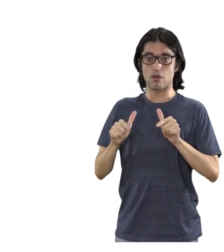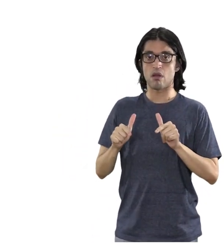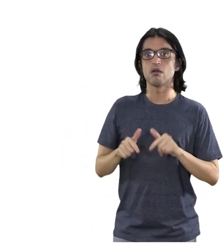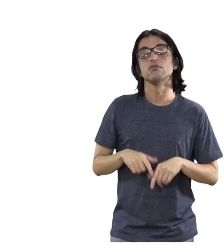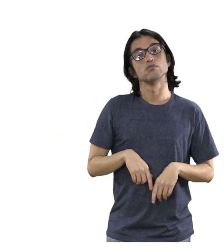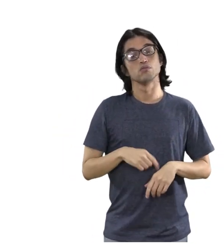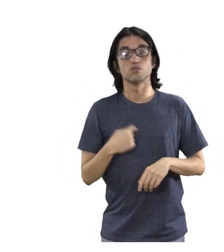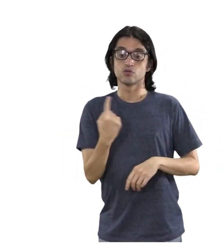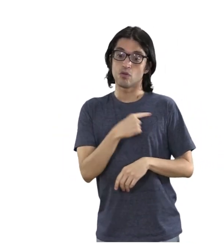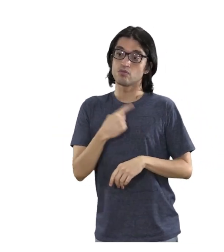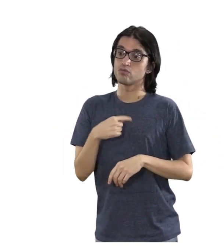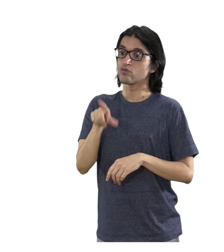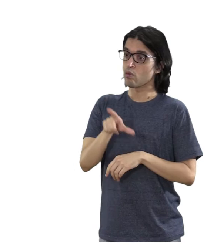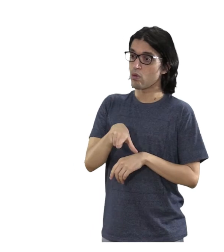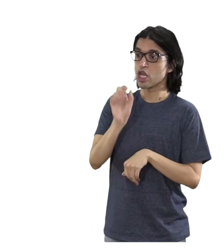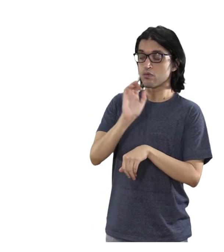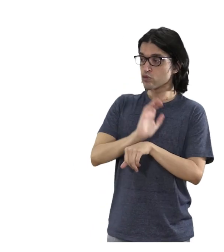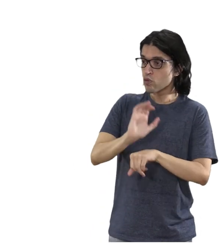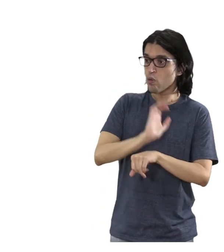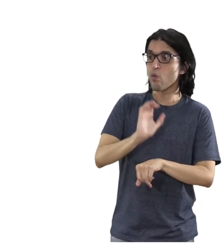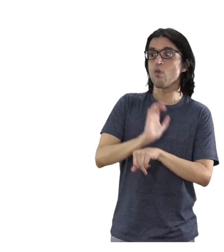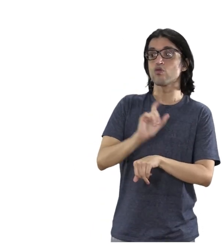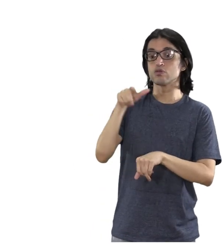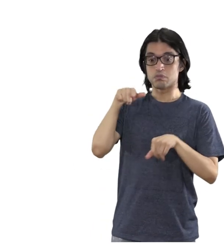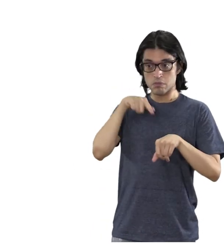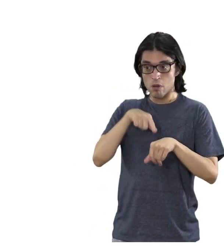curso para que possamos trabalhar na área desejada.